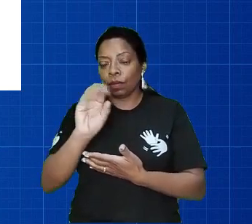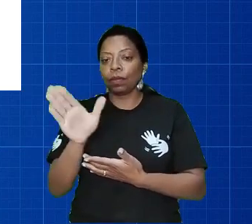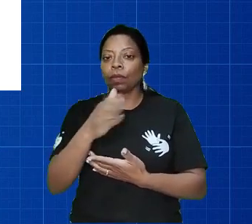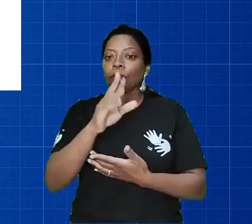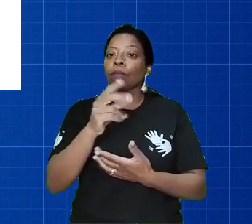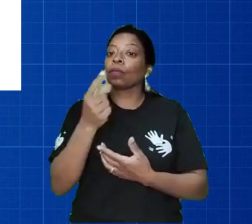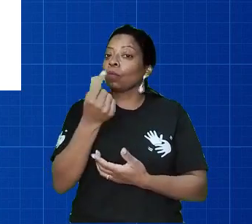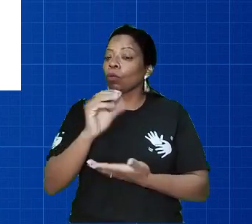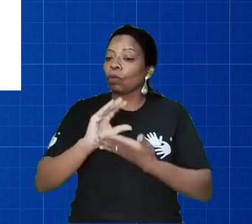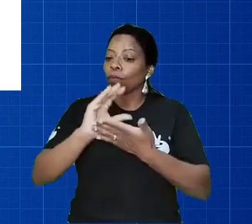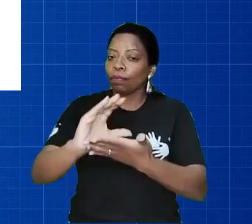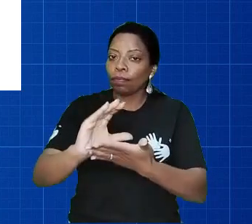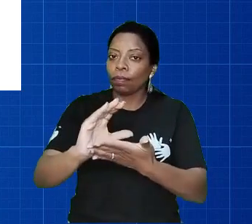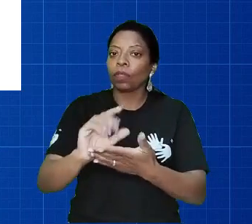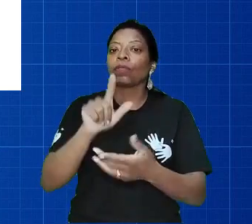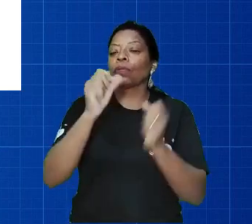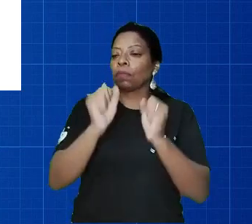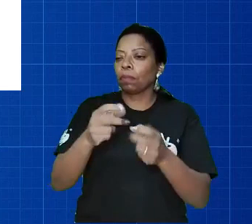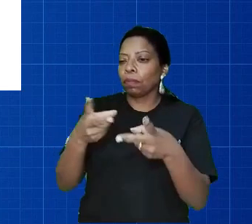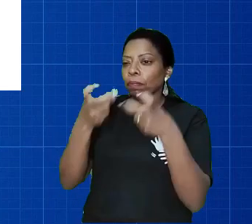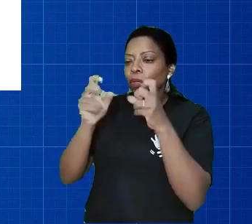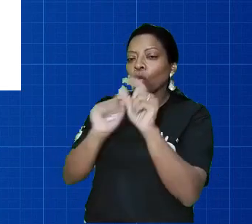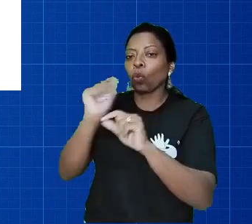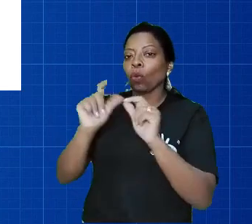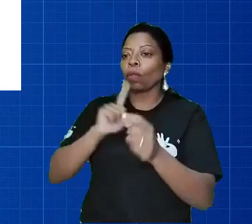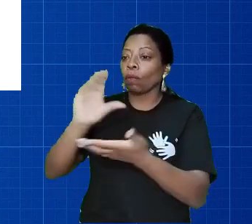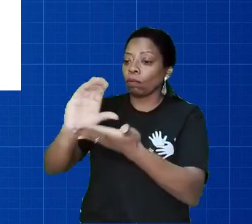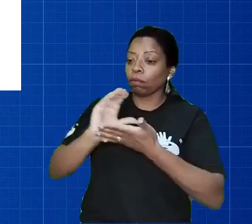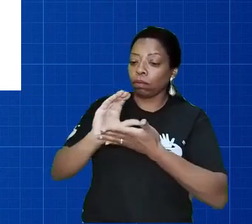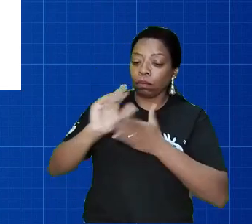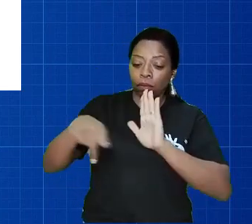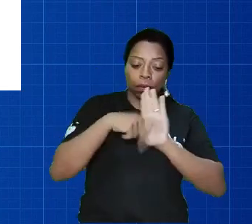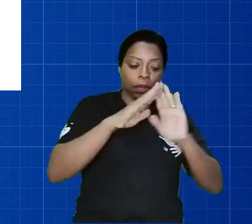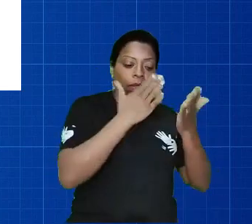governo federal para aquela PPF, para aquela unidade educacional.